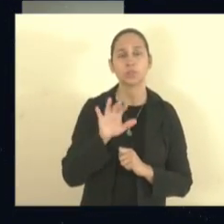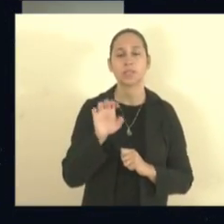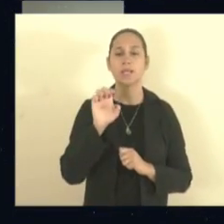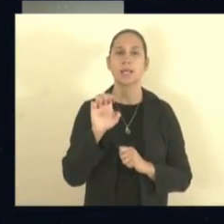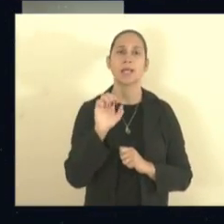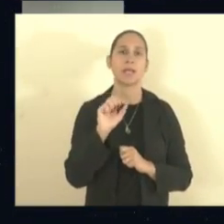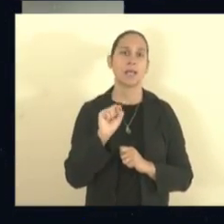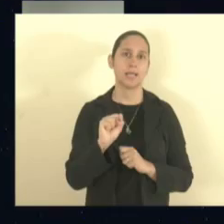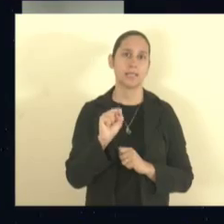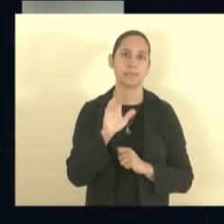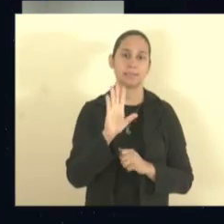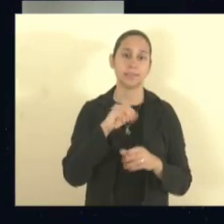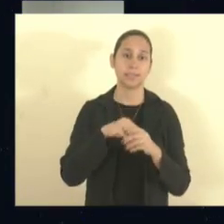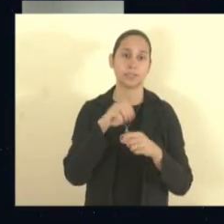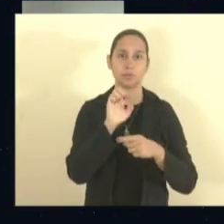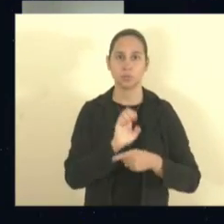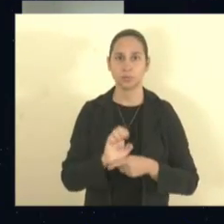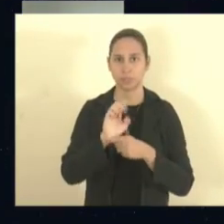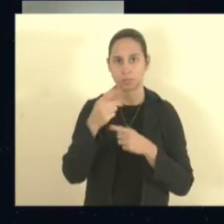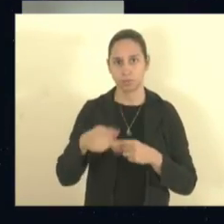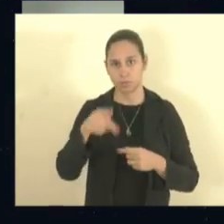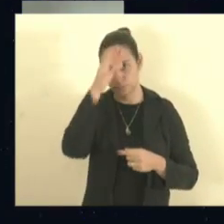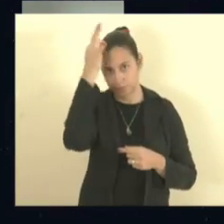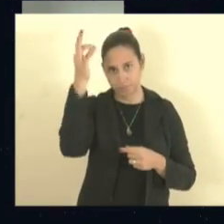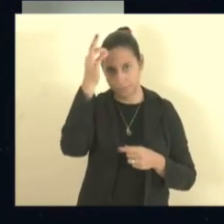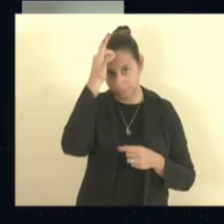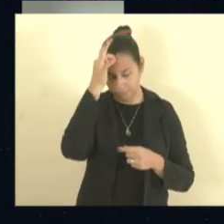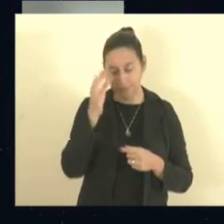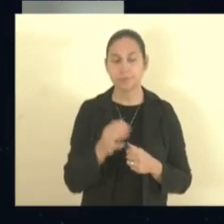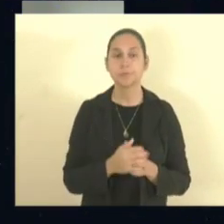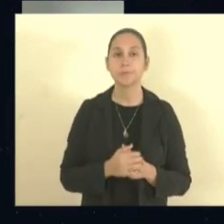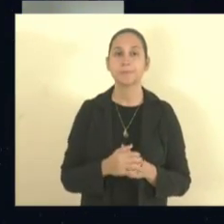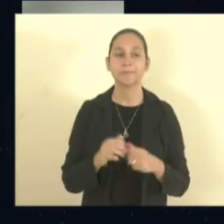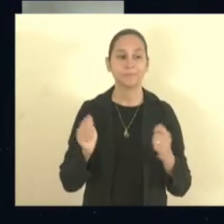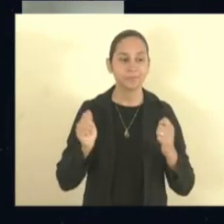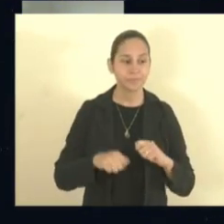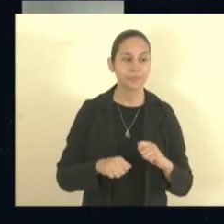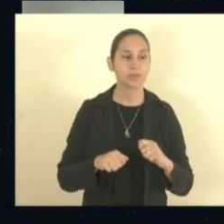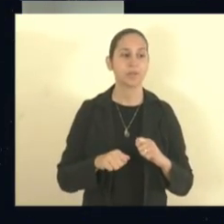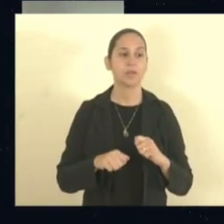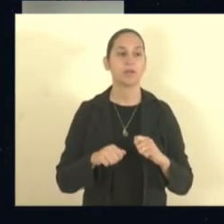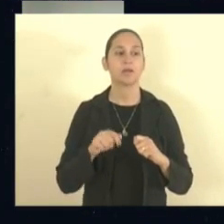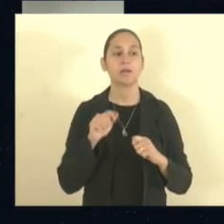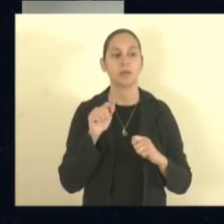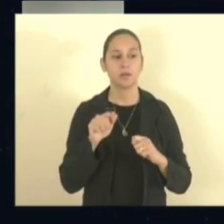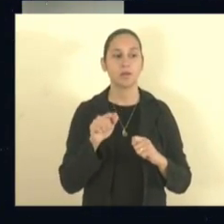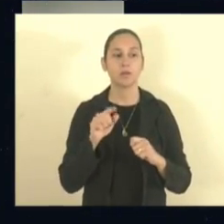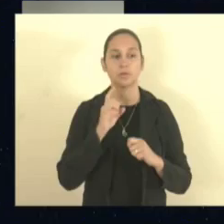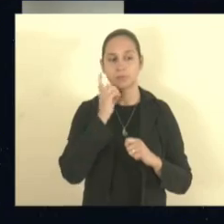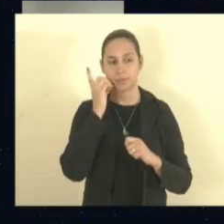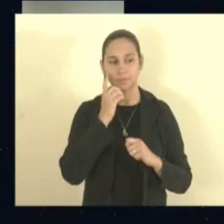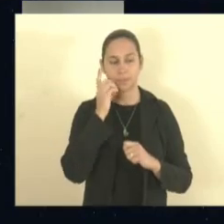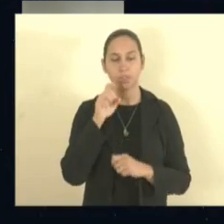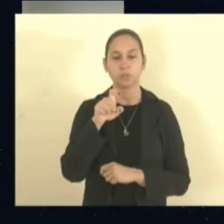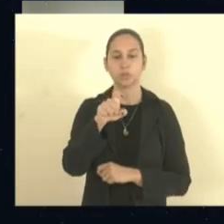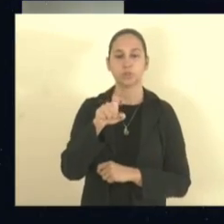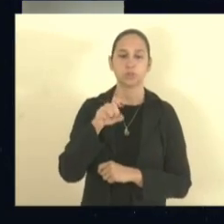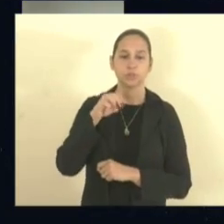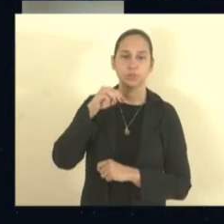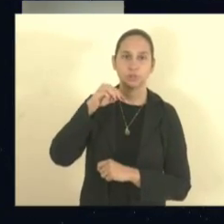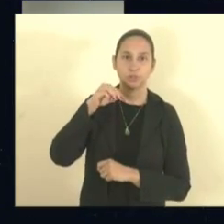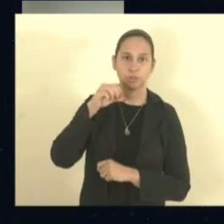do Estado do Espírito Santo. Então, assim, o contorno que o nosso querido deputado Chambinho